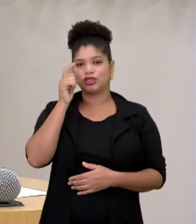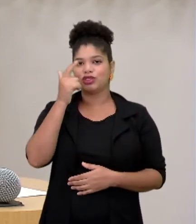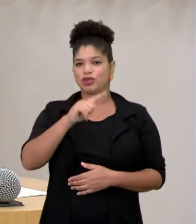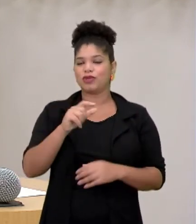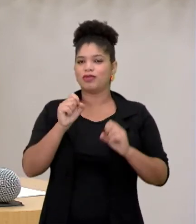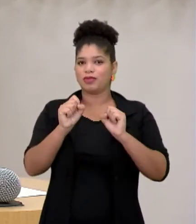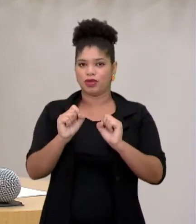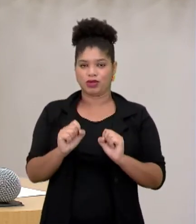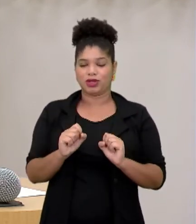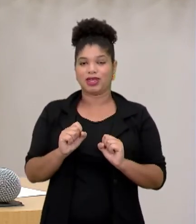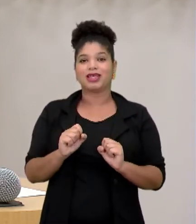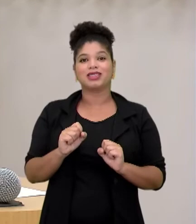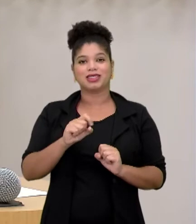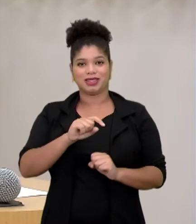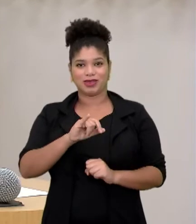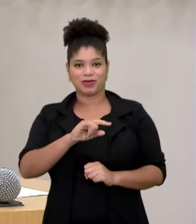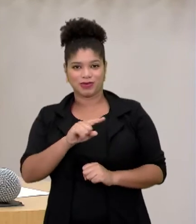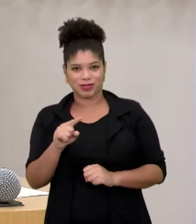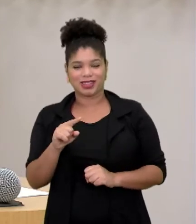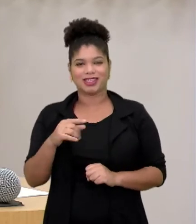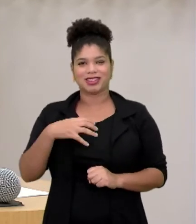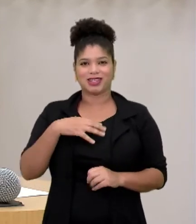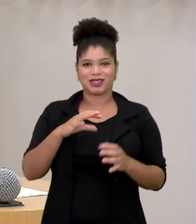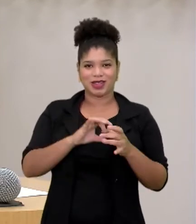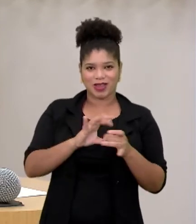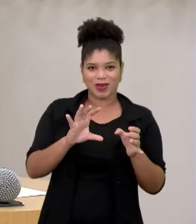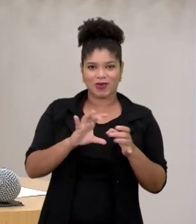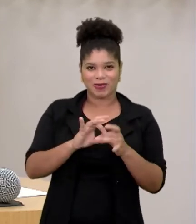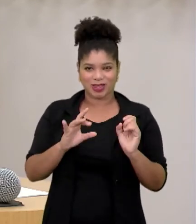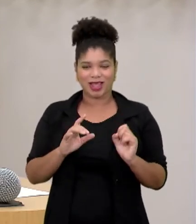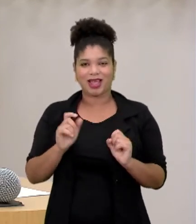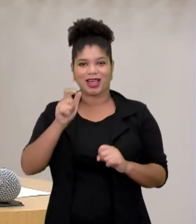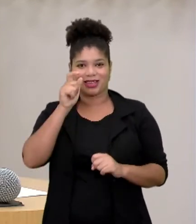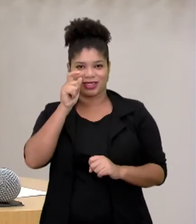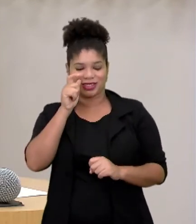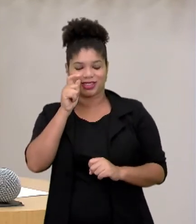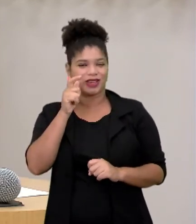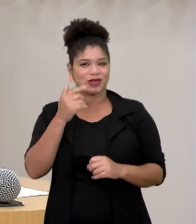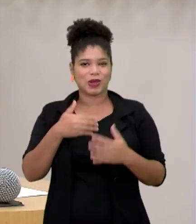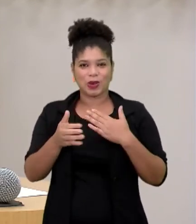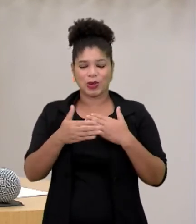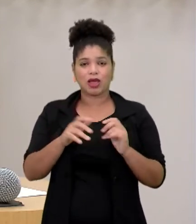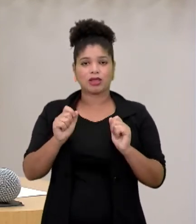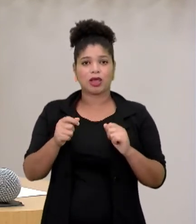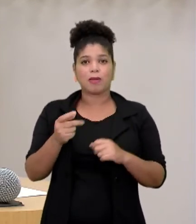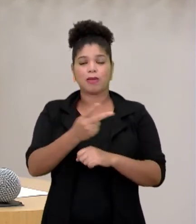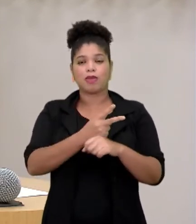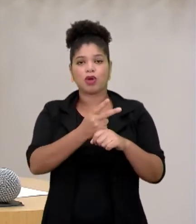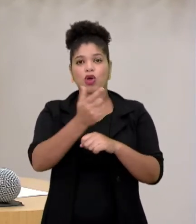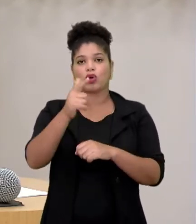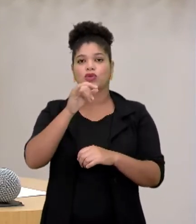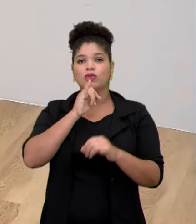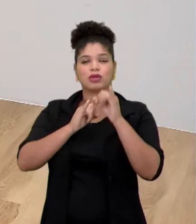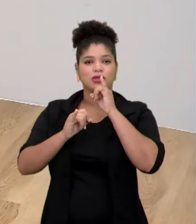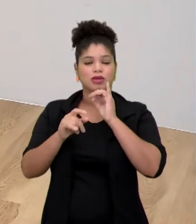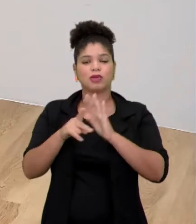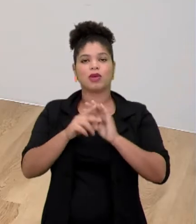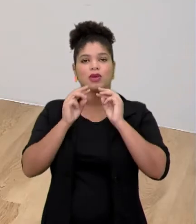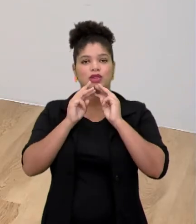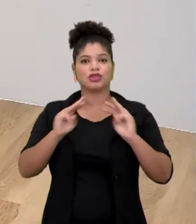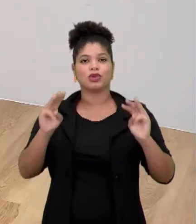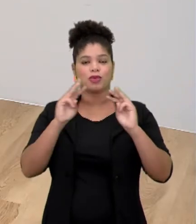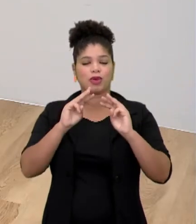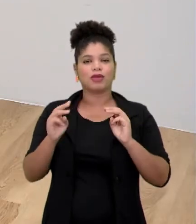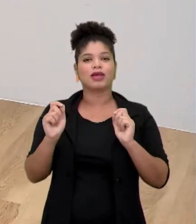E lógico, você aí que tem mais liberdade, porque pode assistir tranquilamente, pode buscar outros exemplos de propaganda,